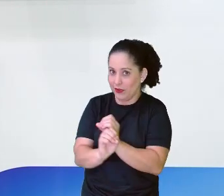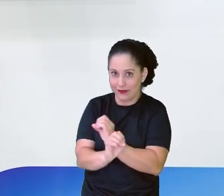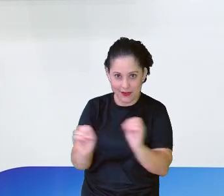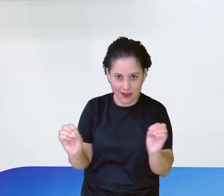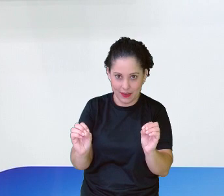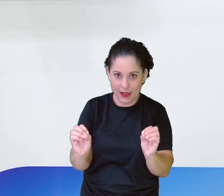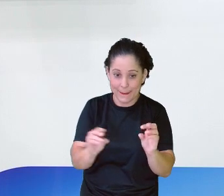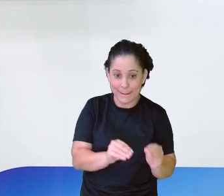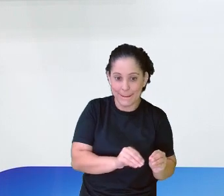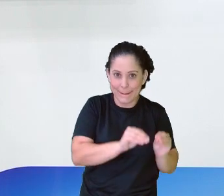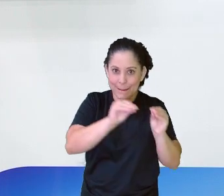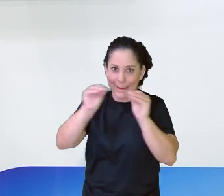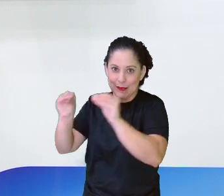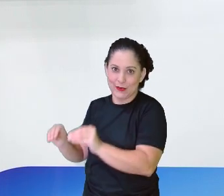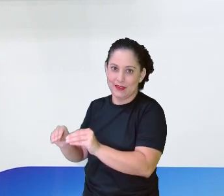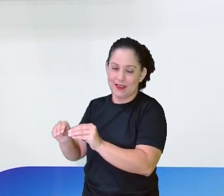antigo